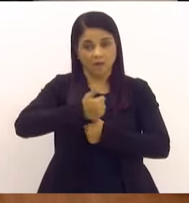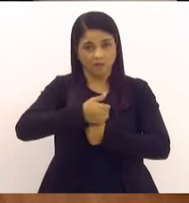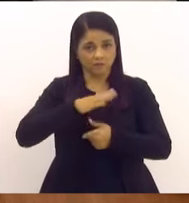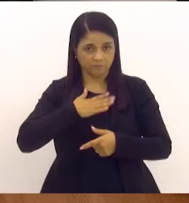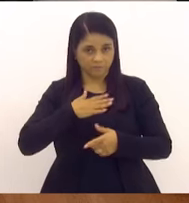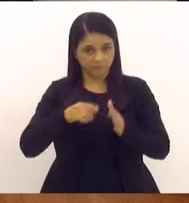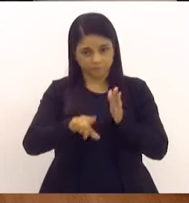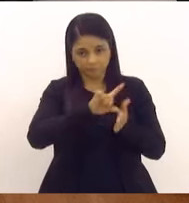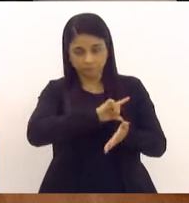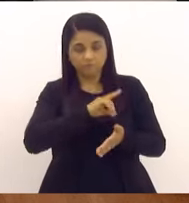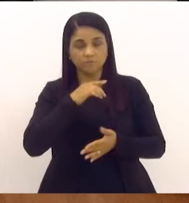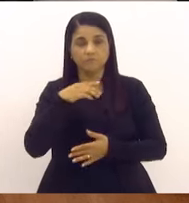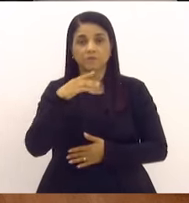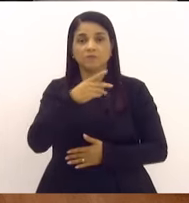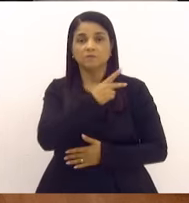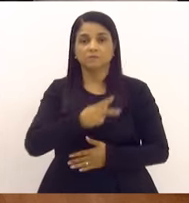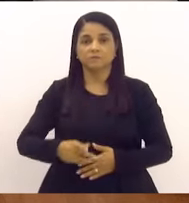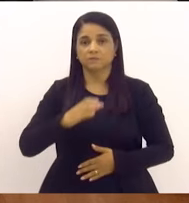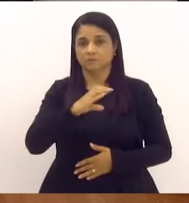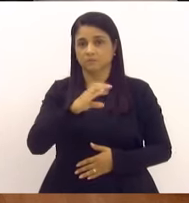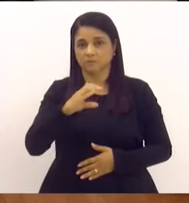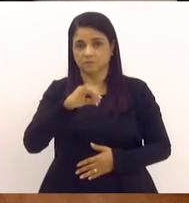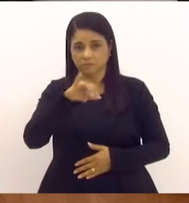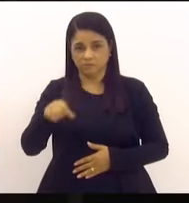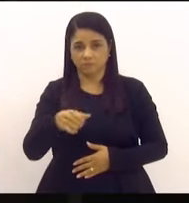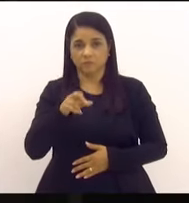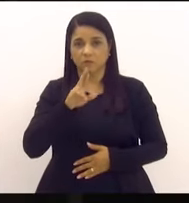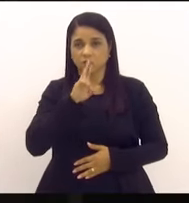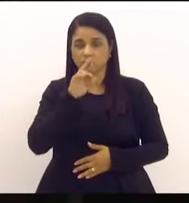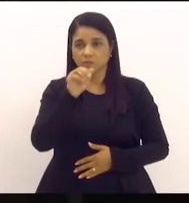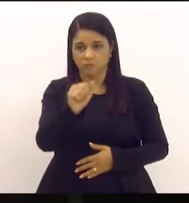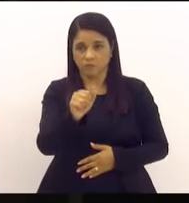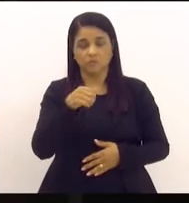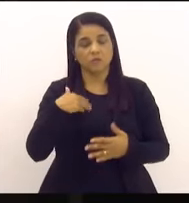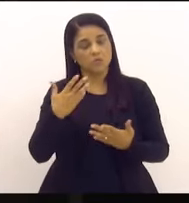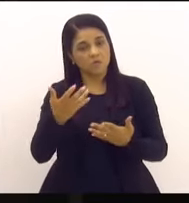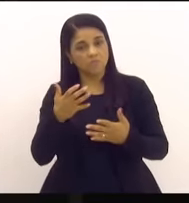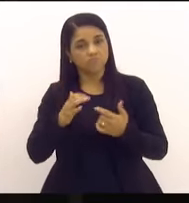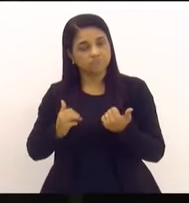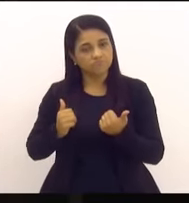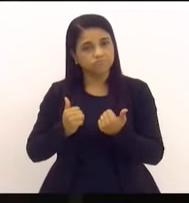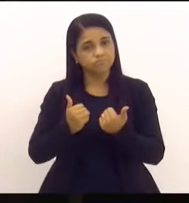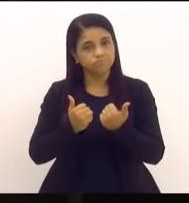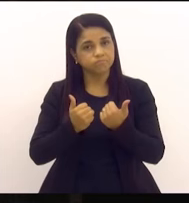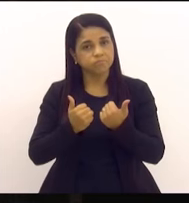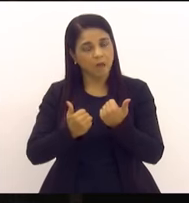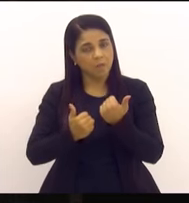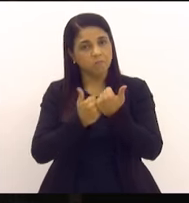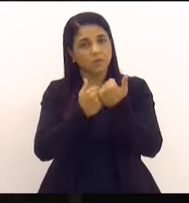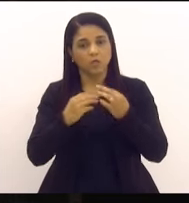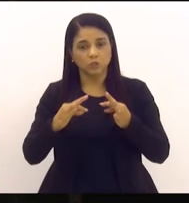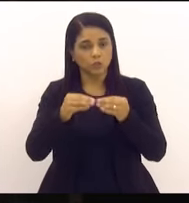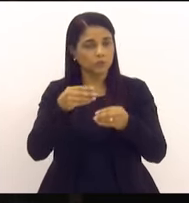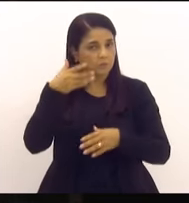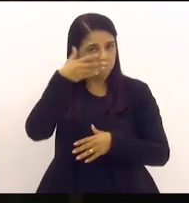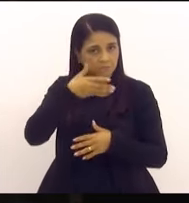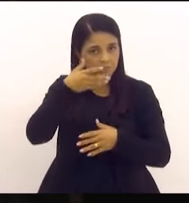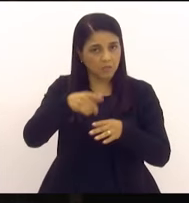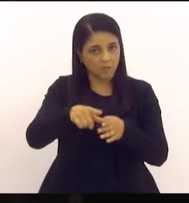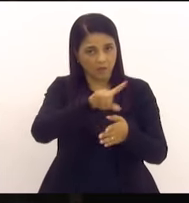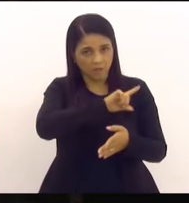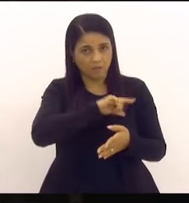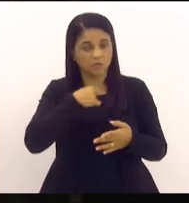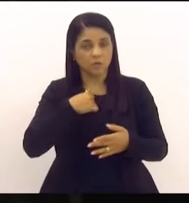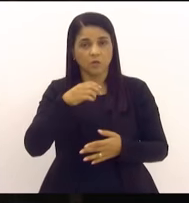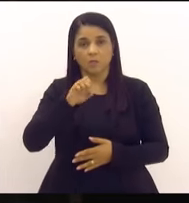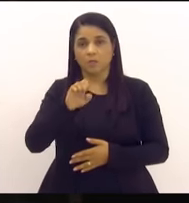Rodrigo Amorim, eu gostaria de corroborar com tudo aquilo que os senhores disseram nesse momento. Eu, enquanto inspetor